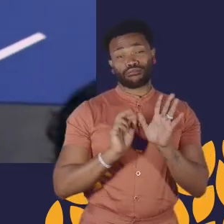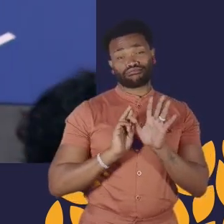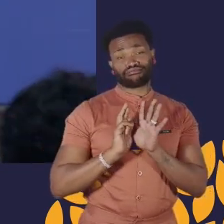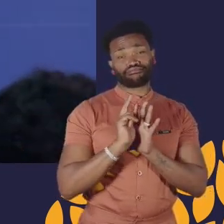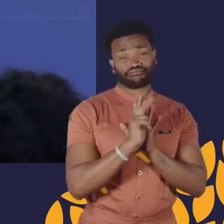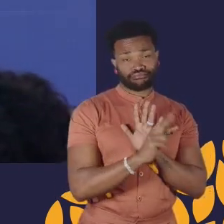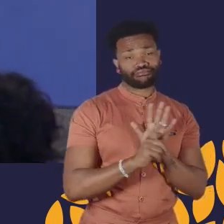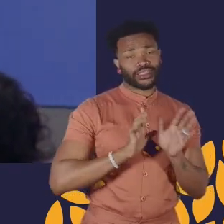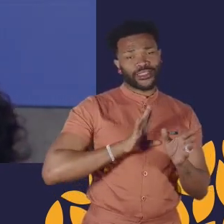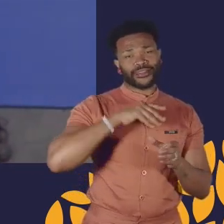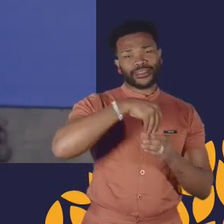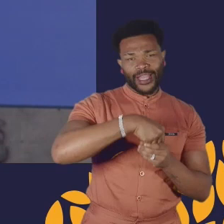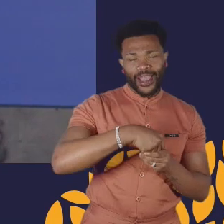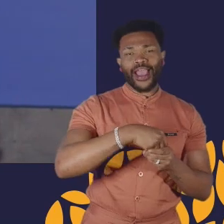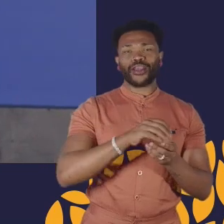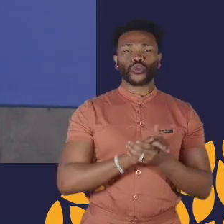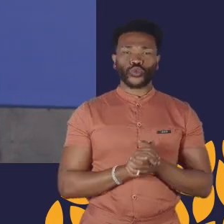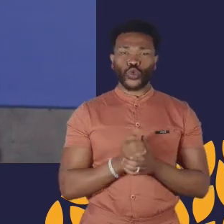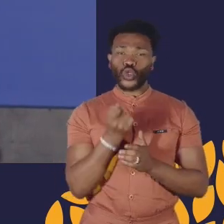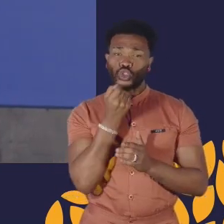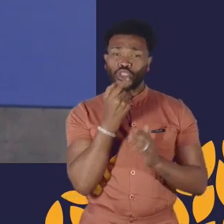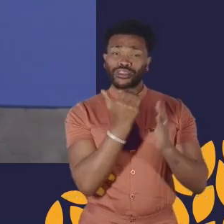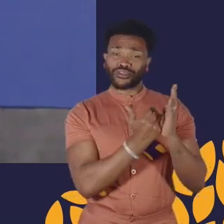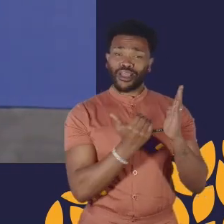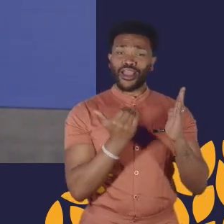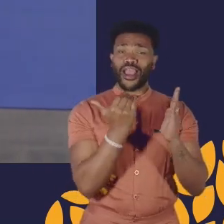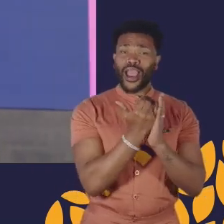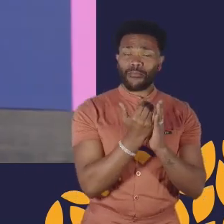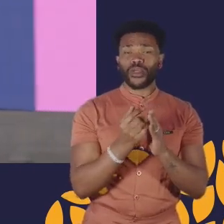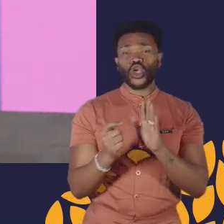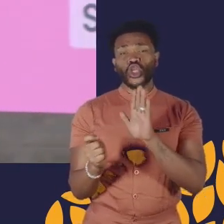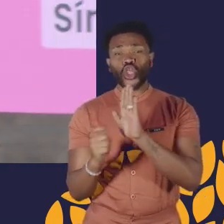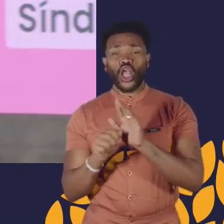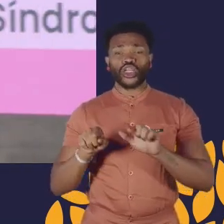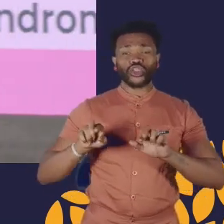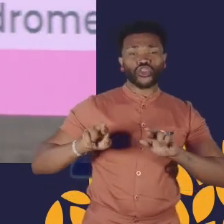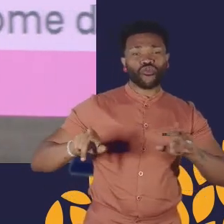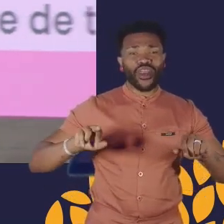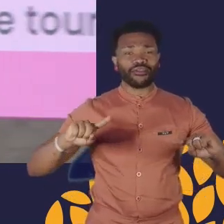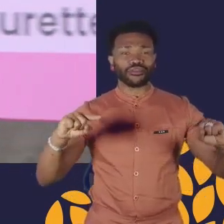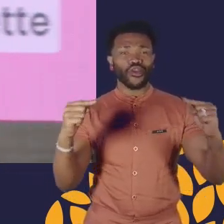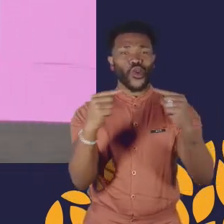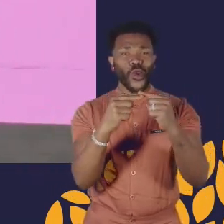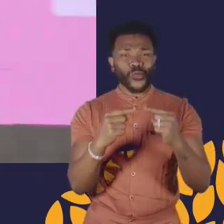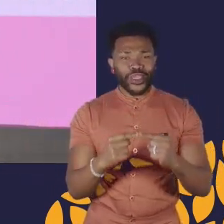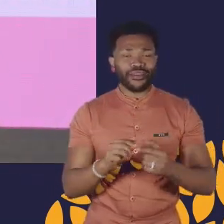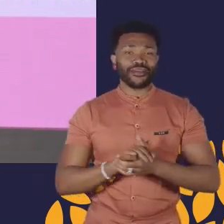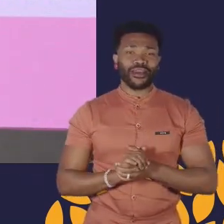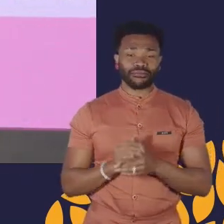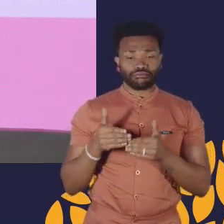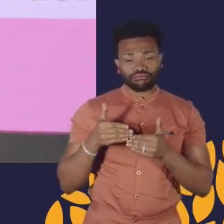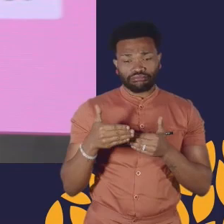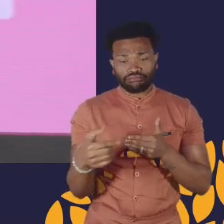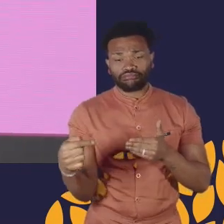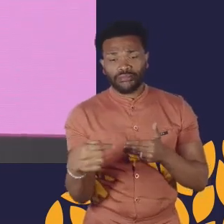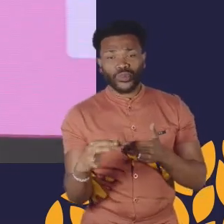envolvidas, doses altas, combinações de drogas diferentes, efeitos